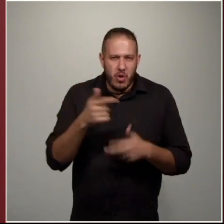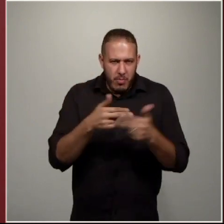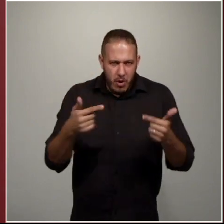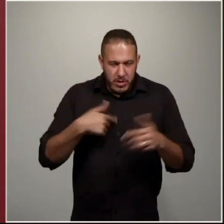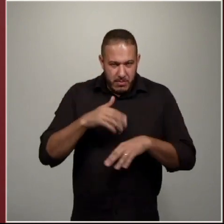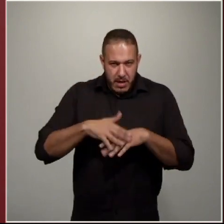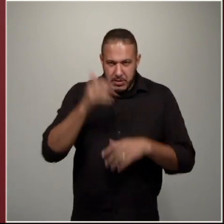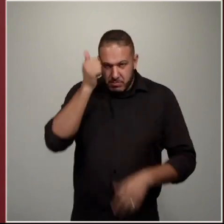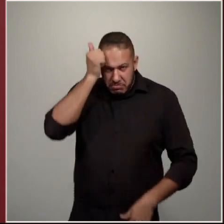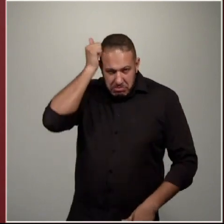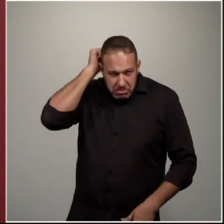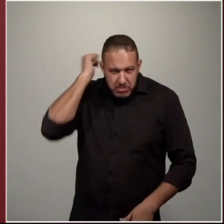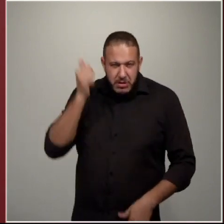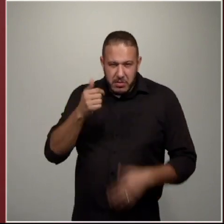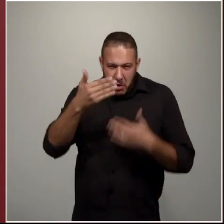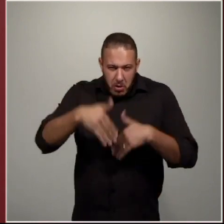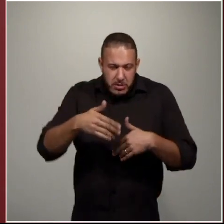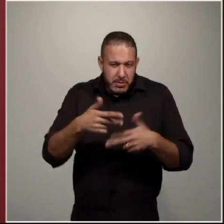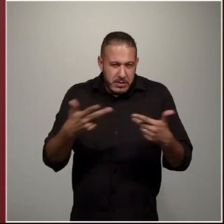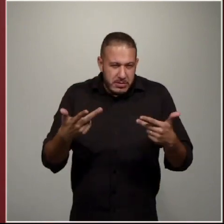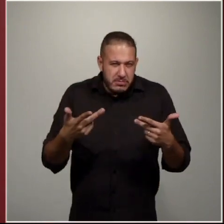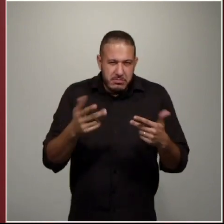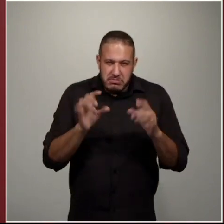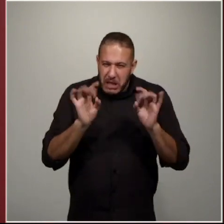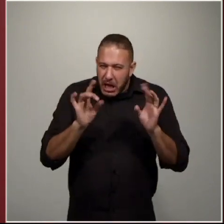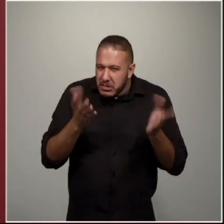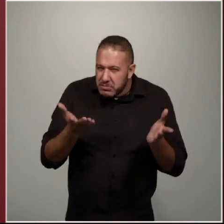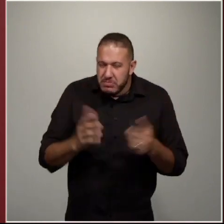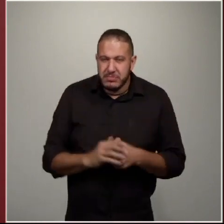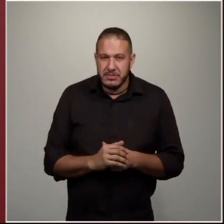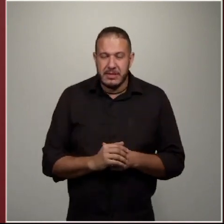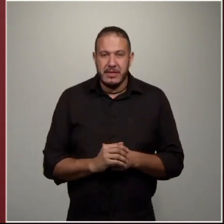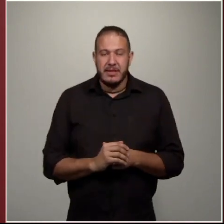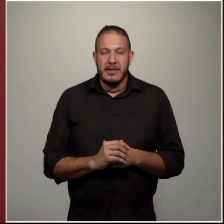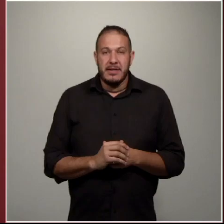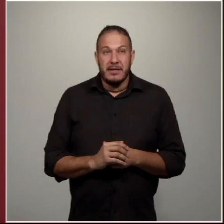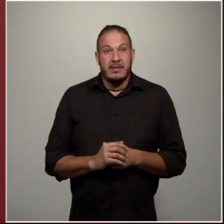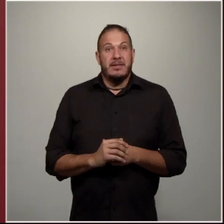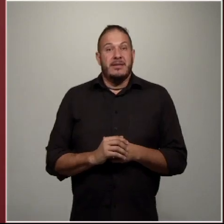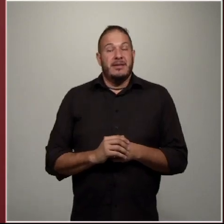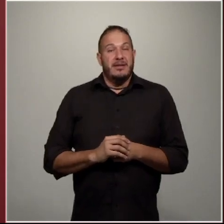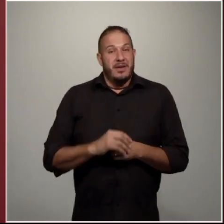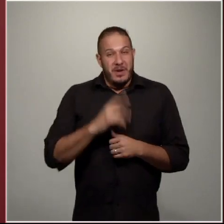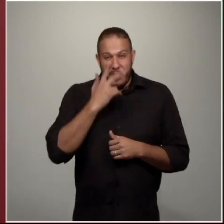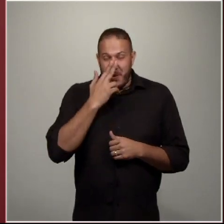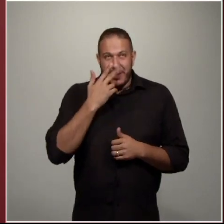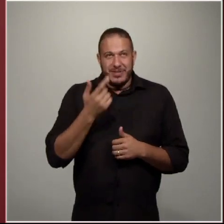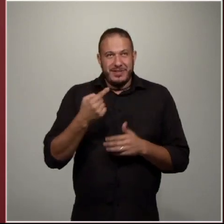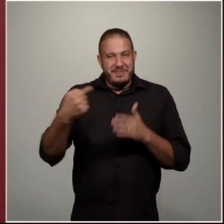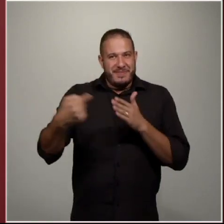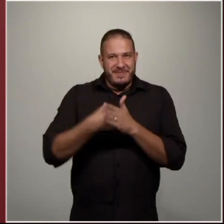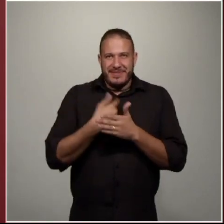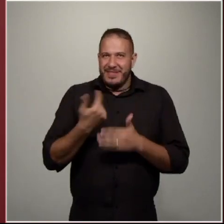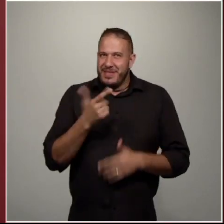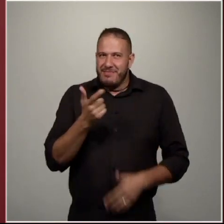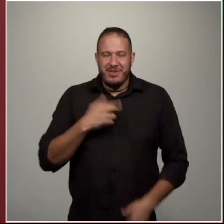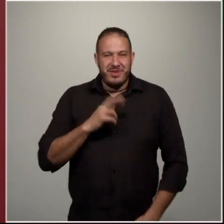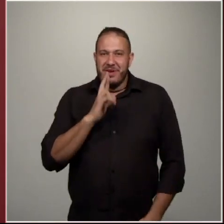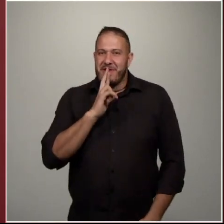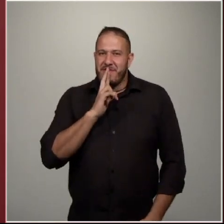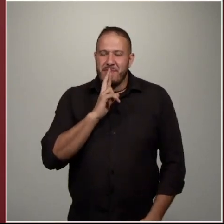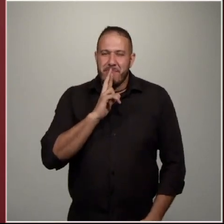técnico é eu acho que essa pergunta que também não tem uma resposta é pronta